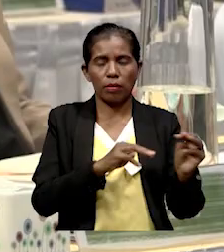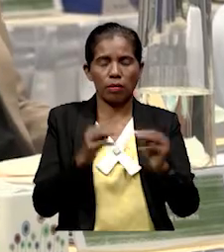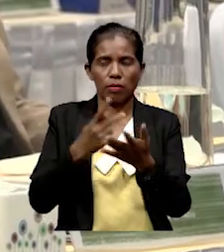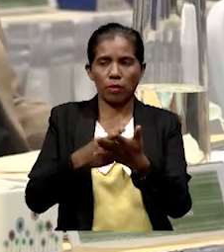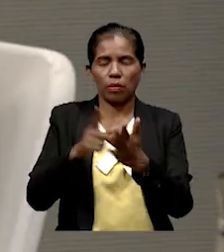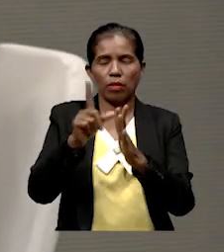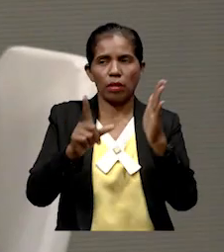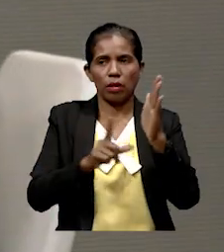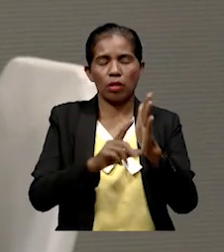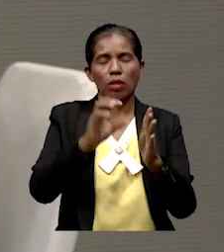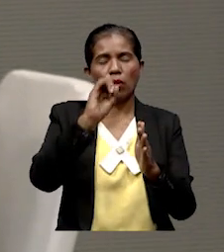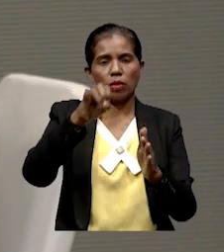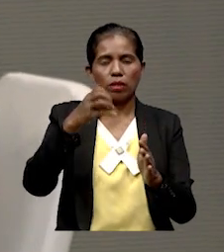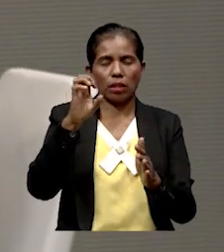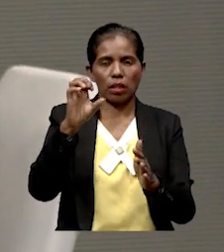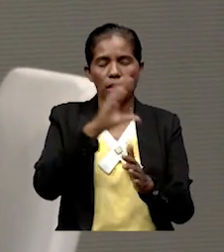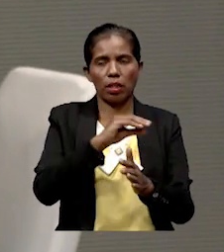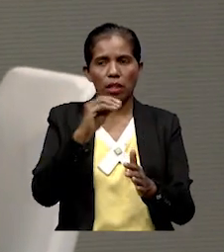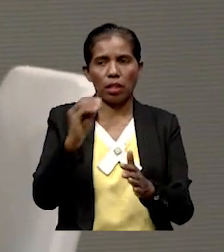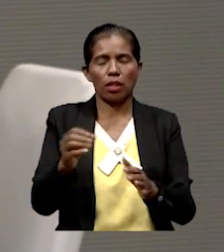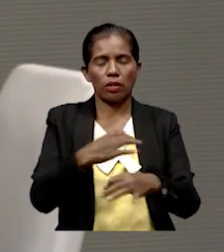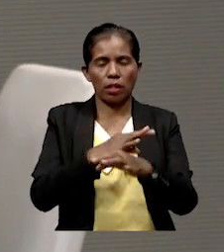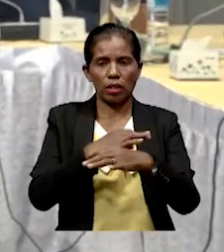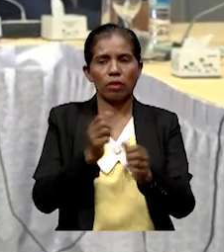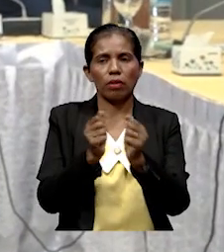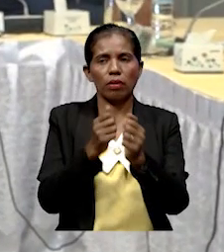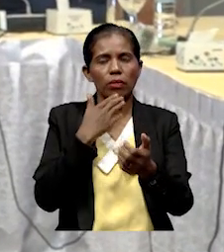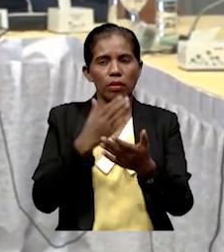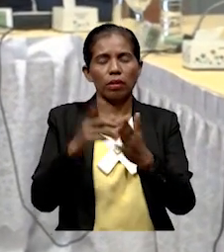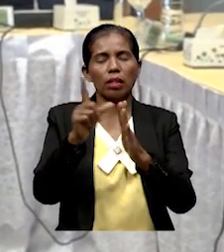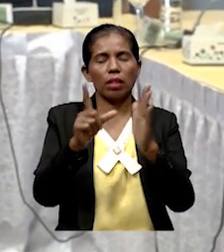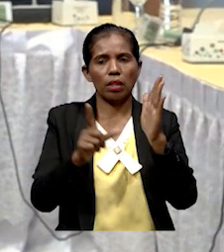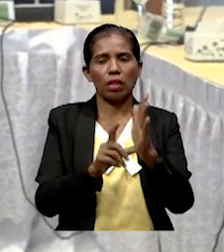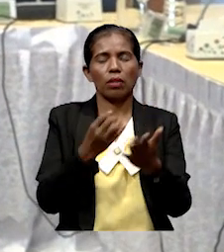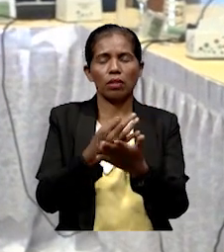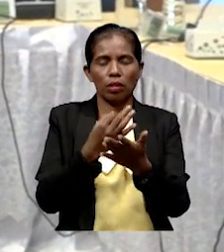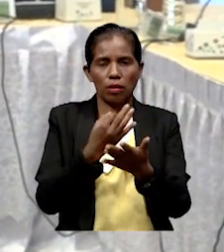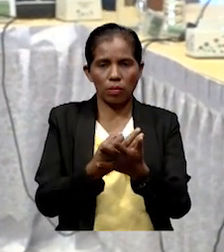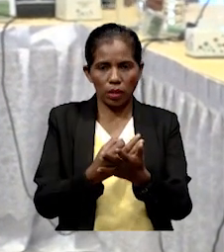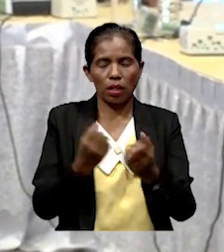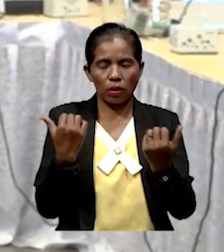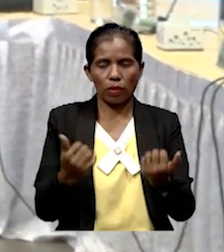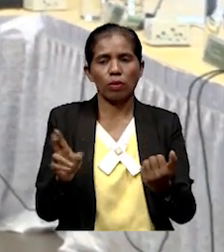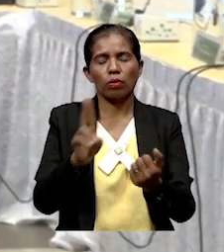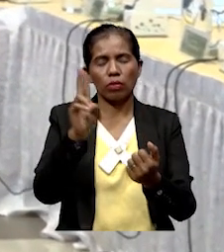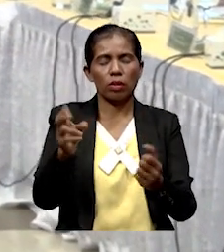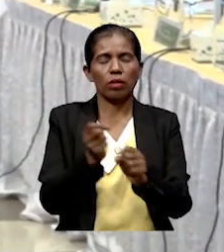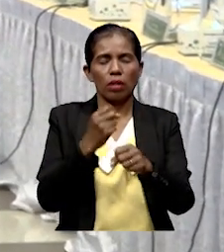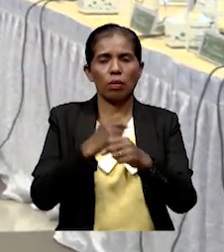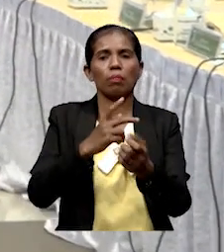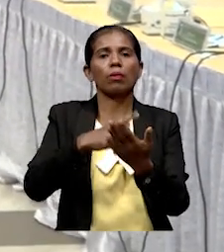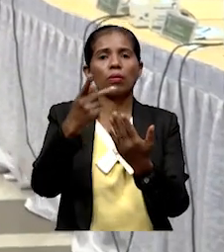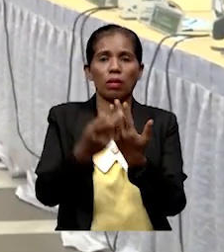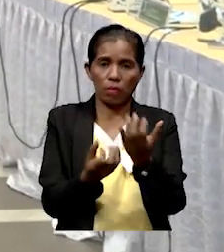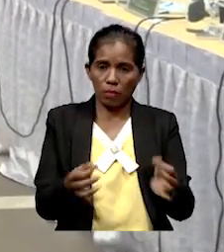do Estado Tinangrihungrua Ronulu Resingrua, né? Atu hadiah kelihatan, lei orsemental nebe mak vigora hela atu finansia programa prioridade